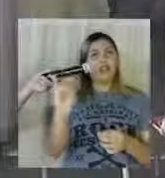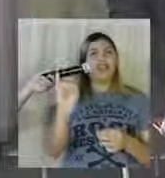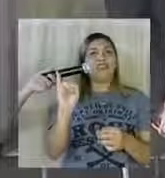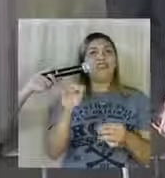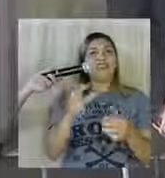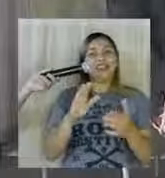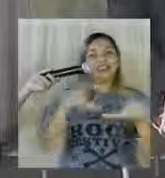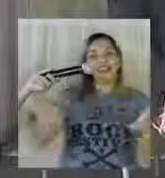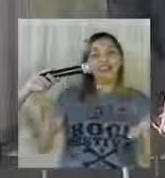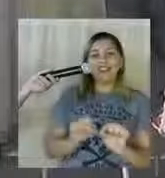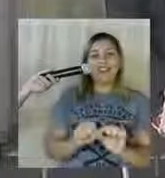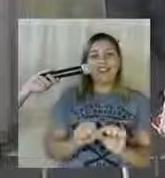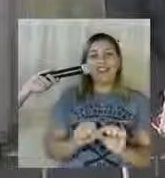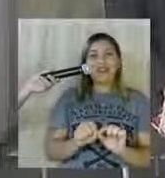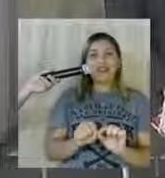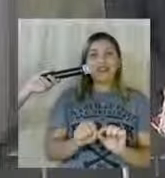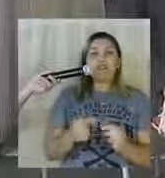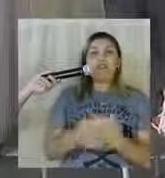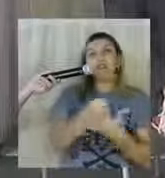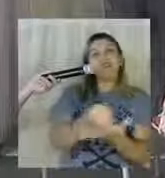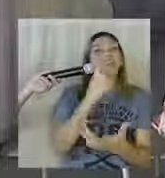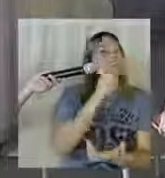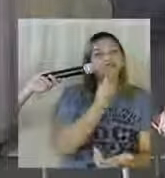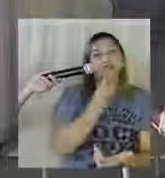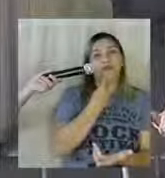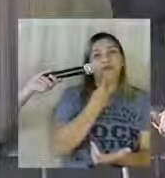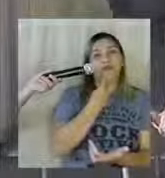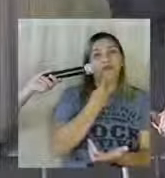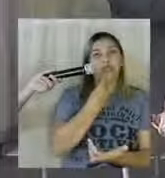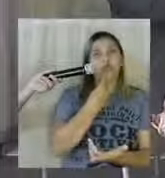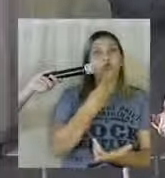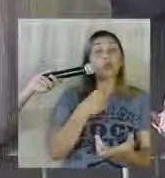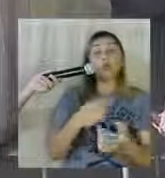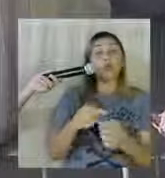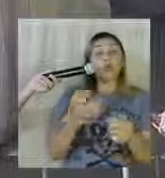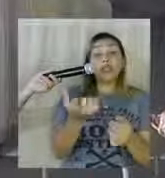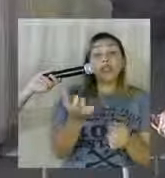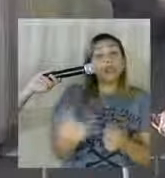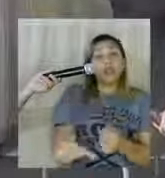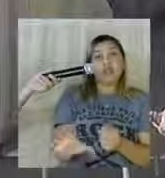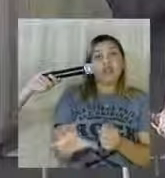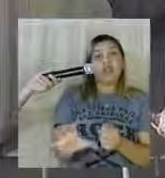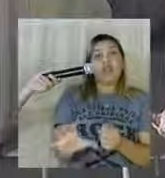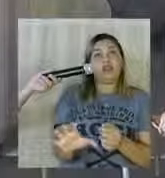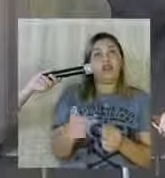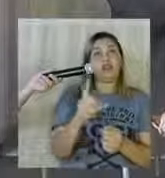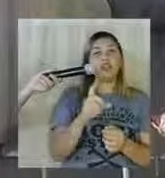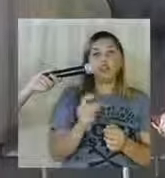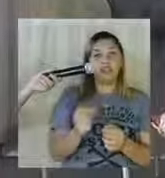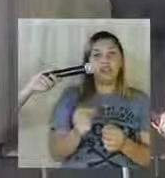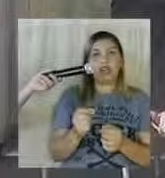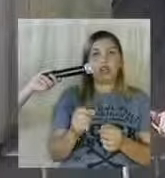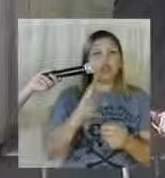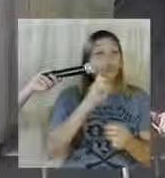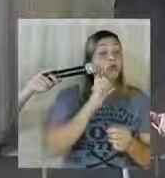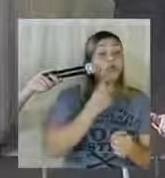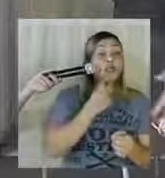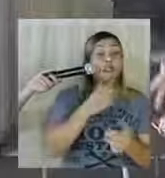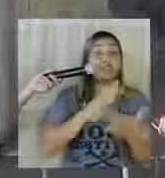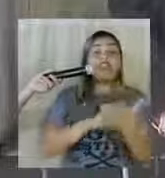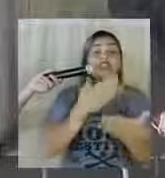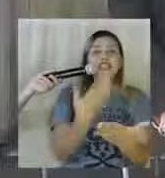estagiário, né, em sala de aula vai ajudar o surdo. O surdo, ele não quer estagiário.